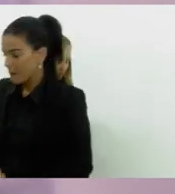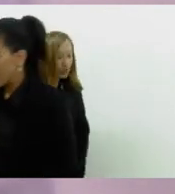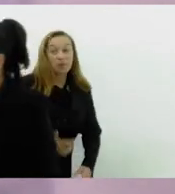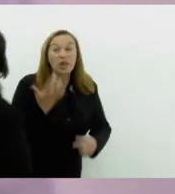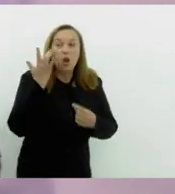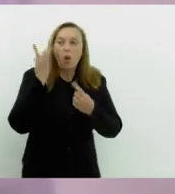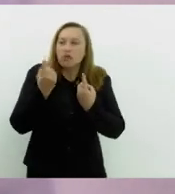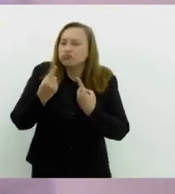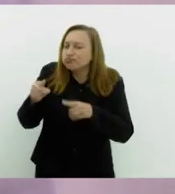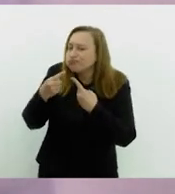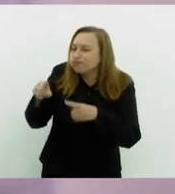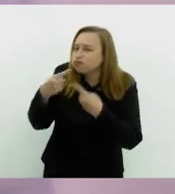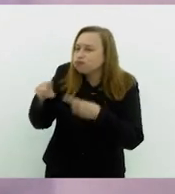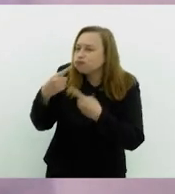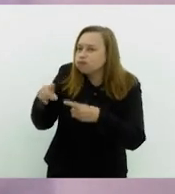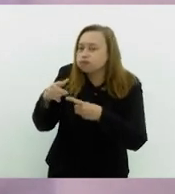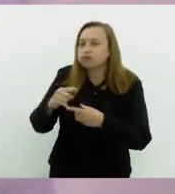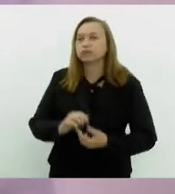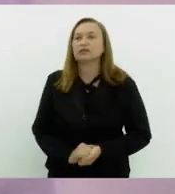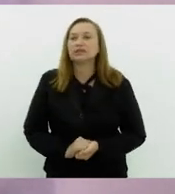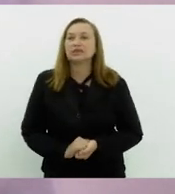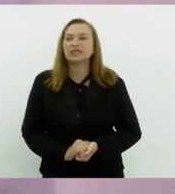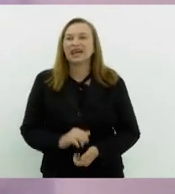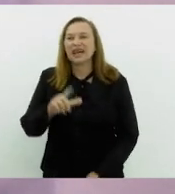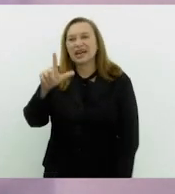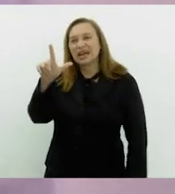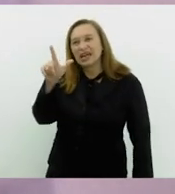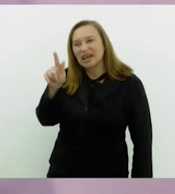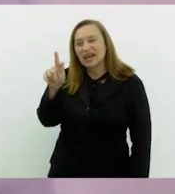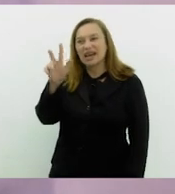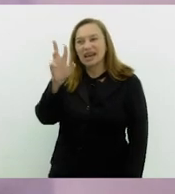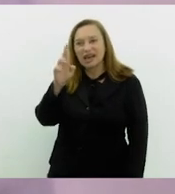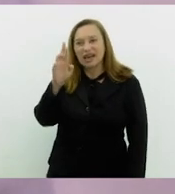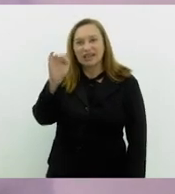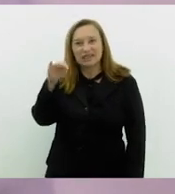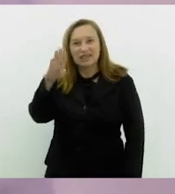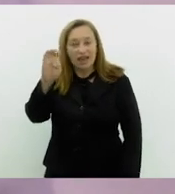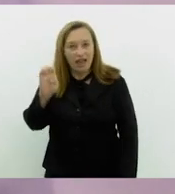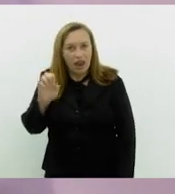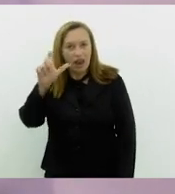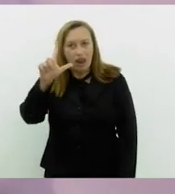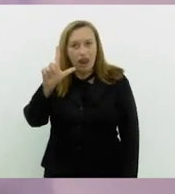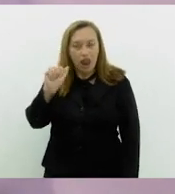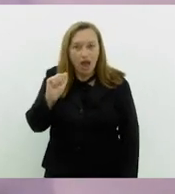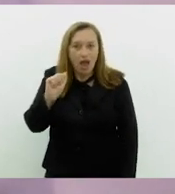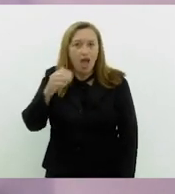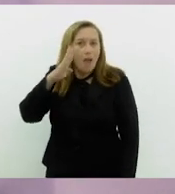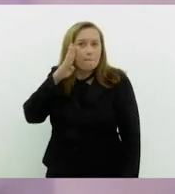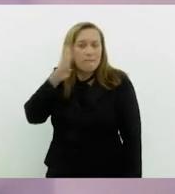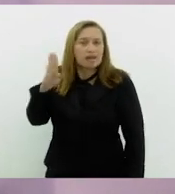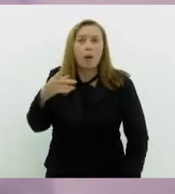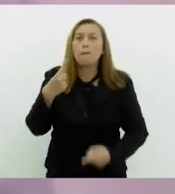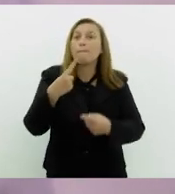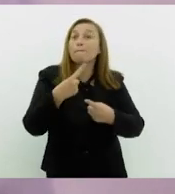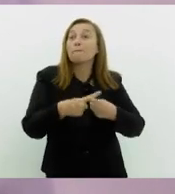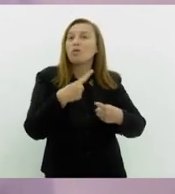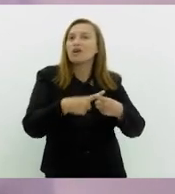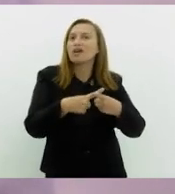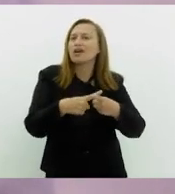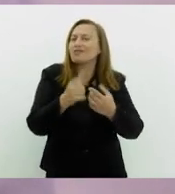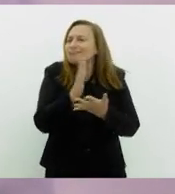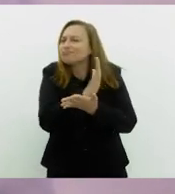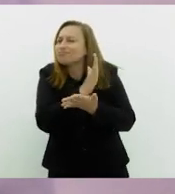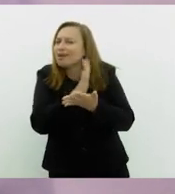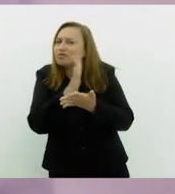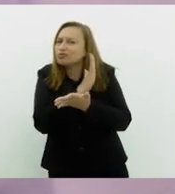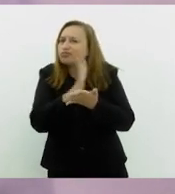provocação trazida pela Graziella é fundamental, porque, muitas vezes,